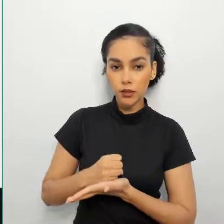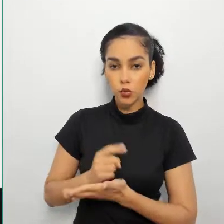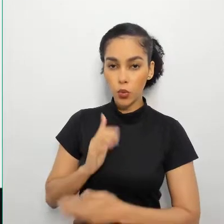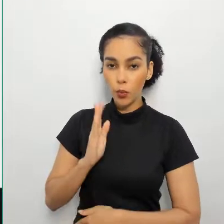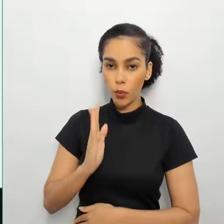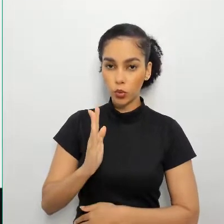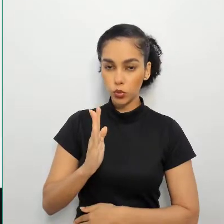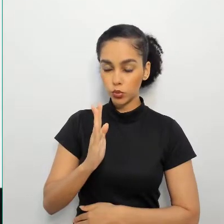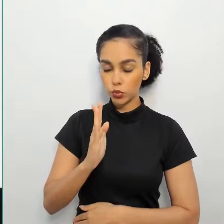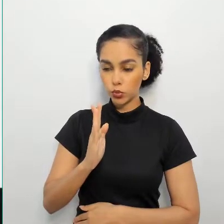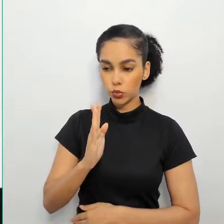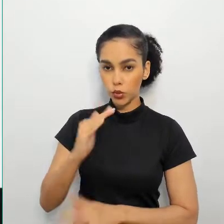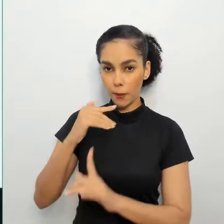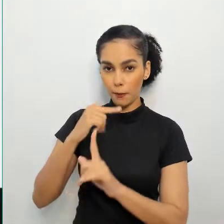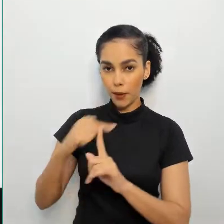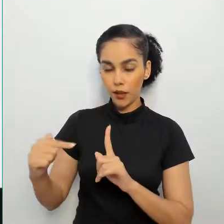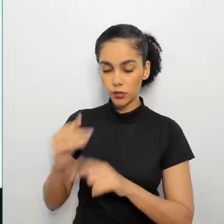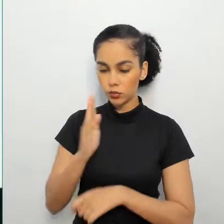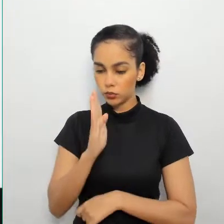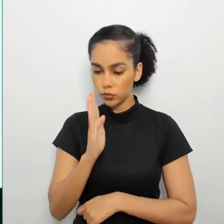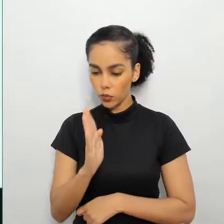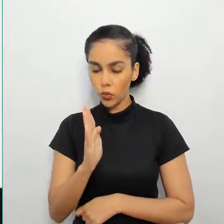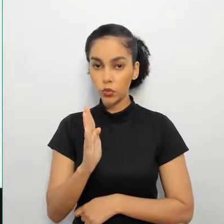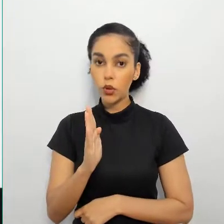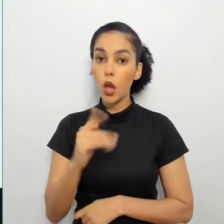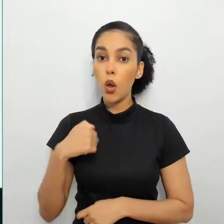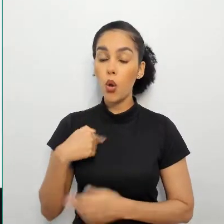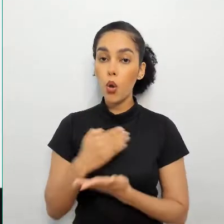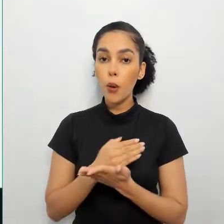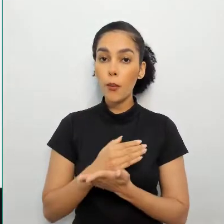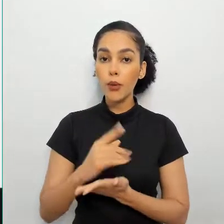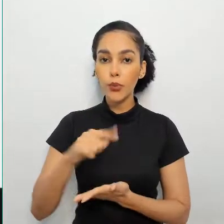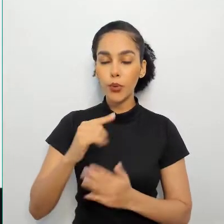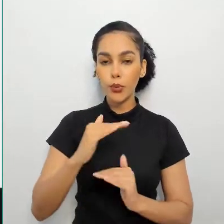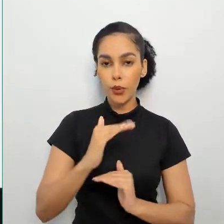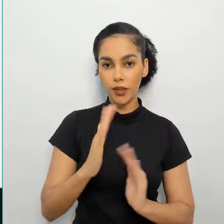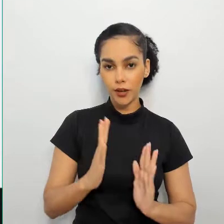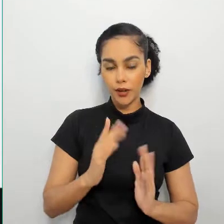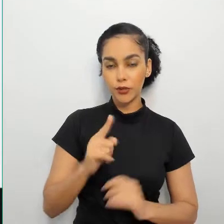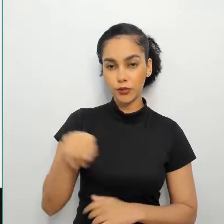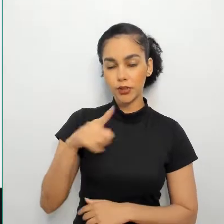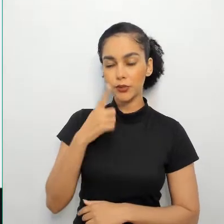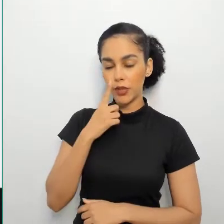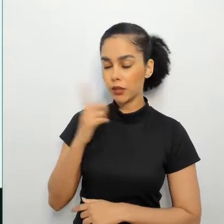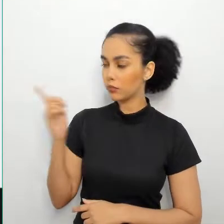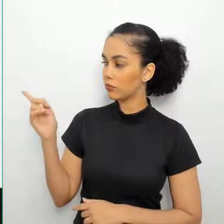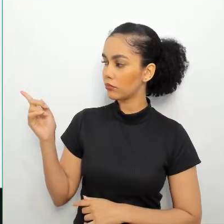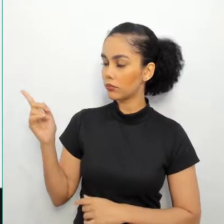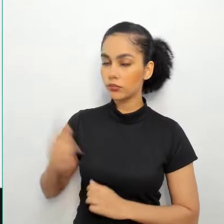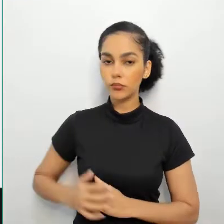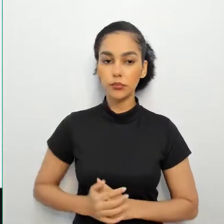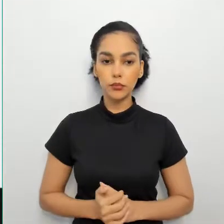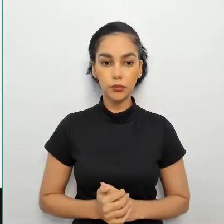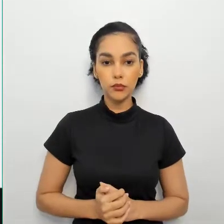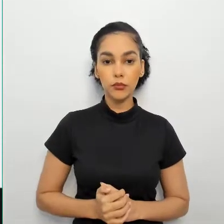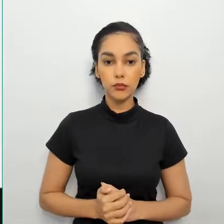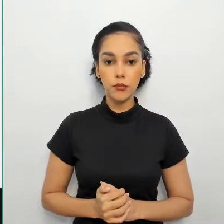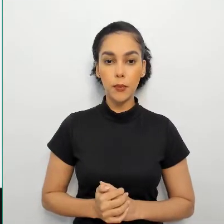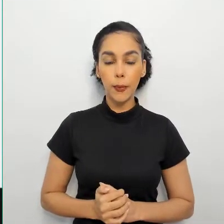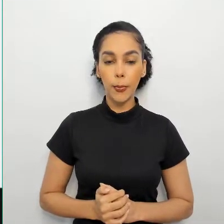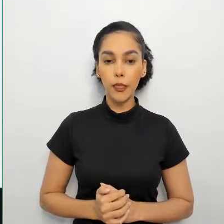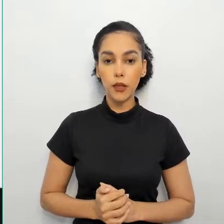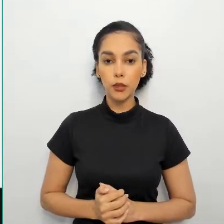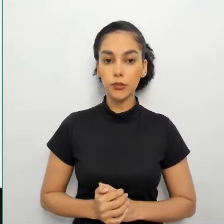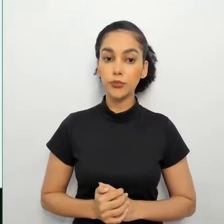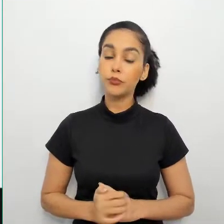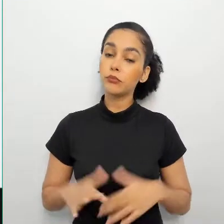ponto médio, e a partir desse ponto médio é que eu construo esse outro quadrado que vocês estão vendo aqui embaixo. Tá certo? Deixa eu